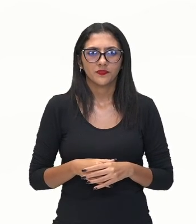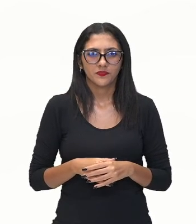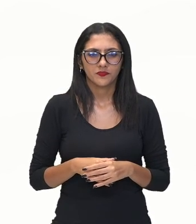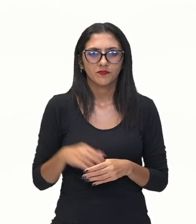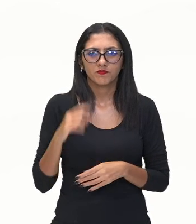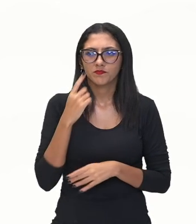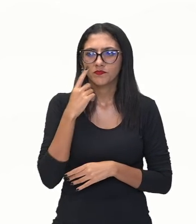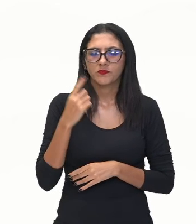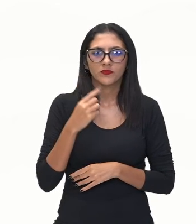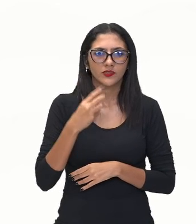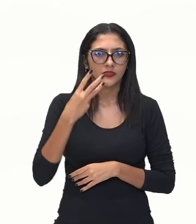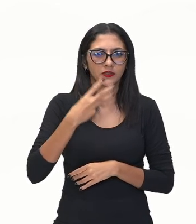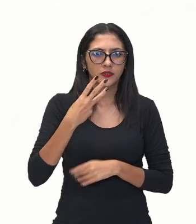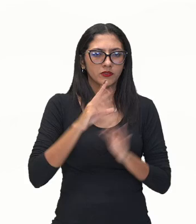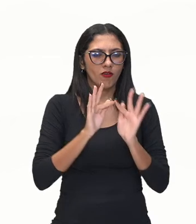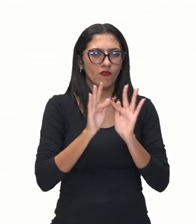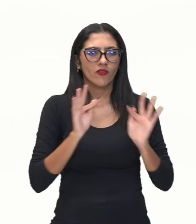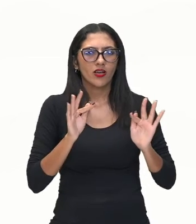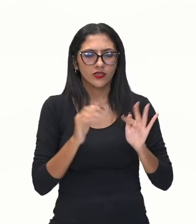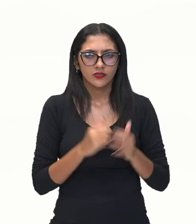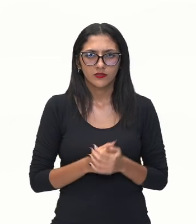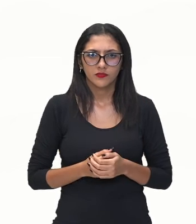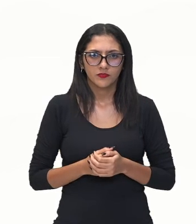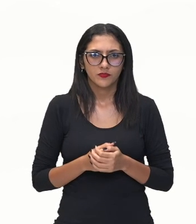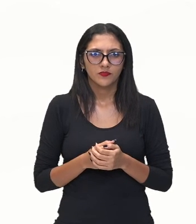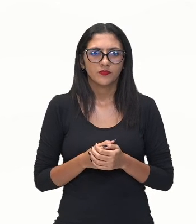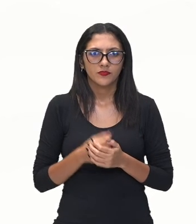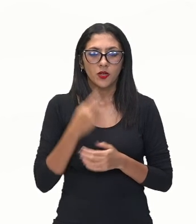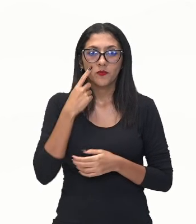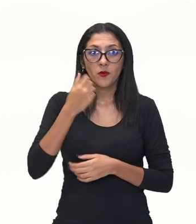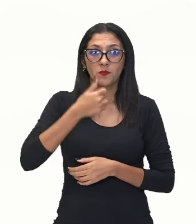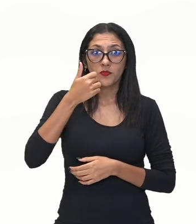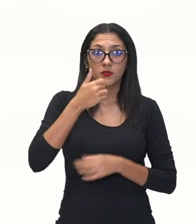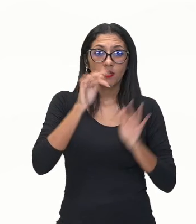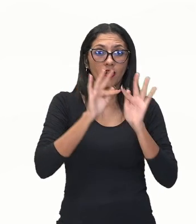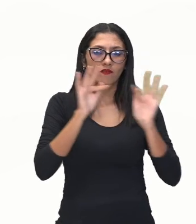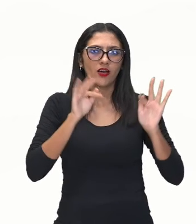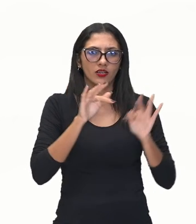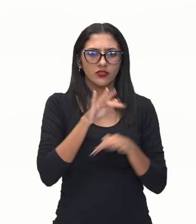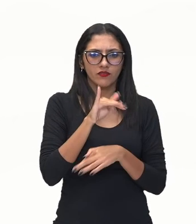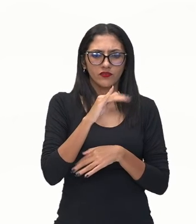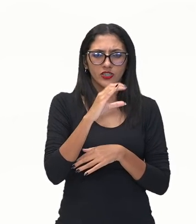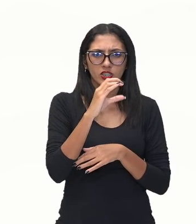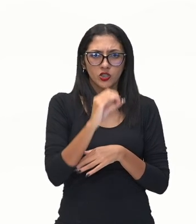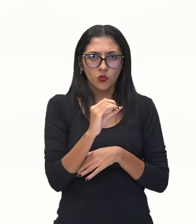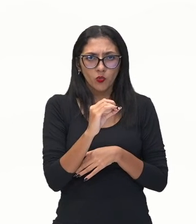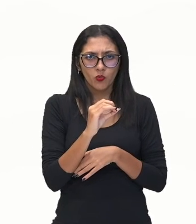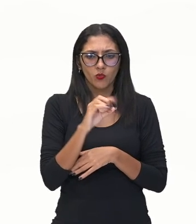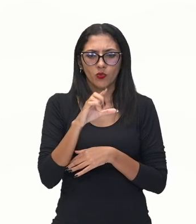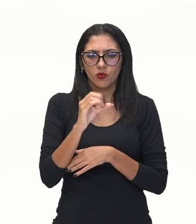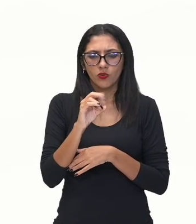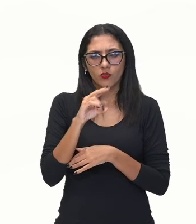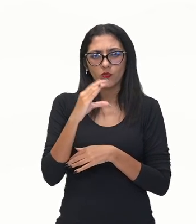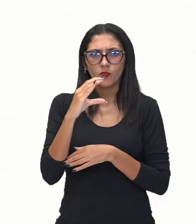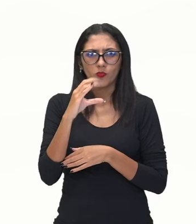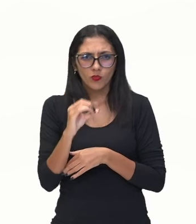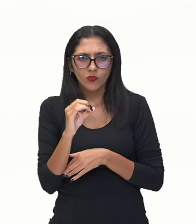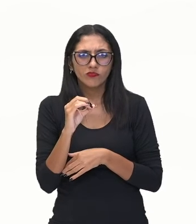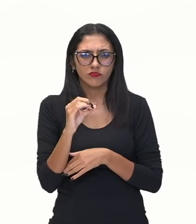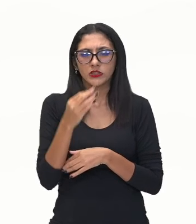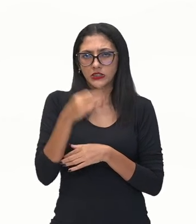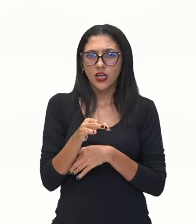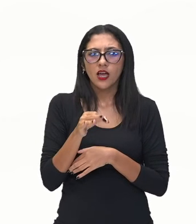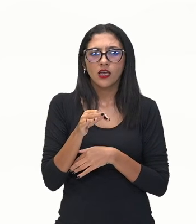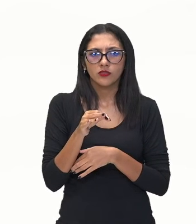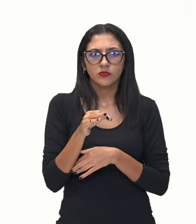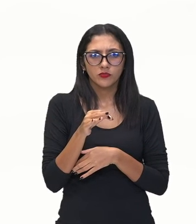assim. Olha só, eu fico louco aqui. Tudo bem, fico e louco, né?